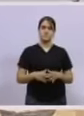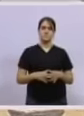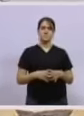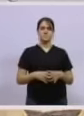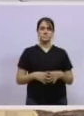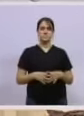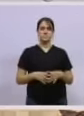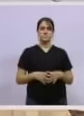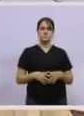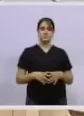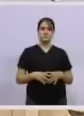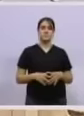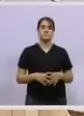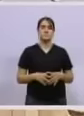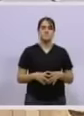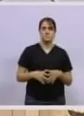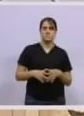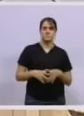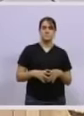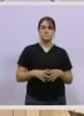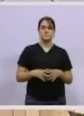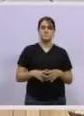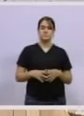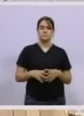quer... Está querendo moleza, não estou querendo mais nada, papi.